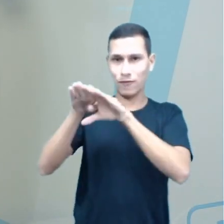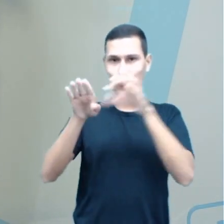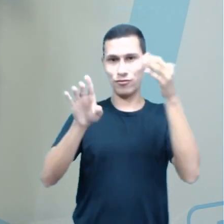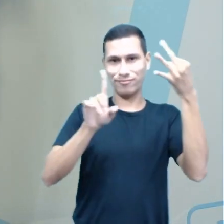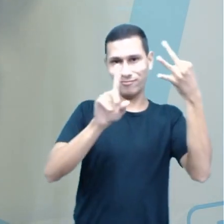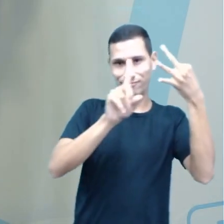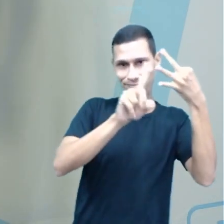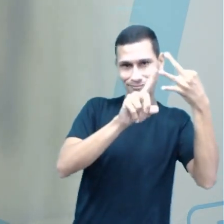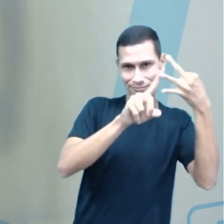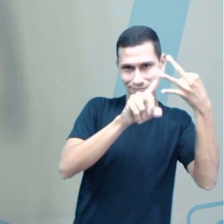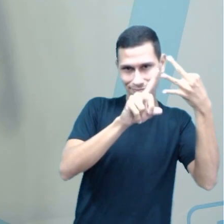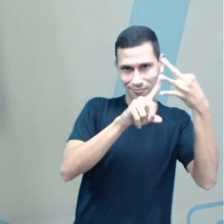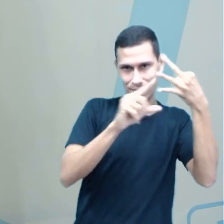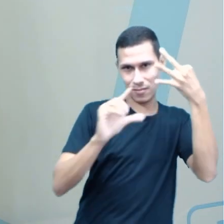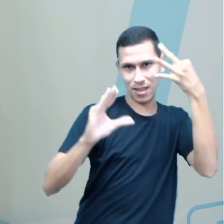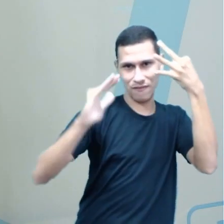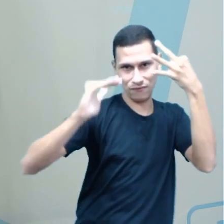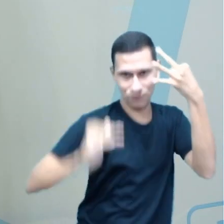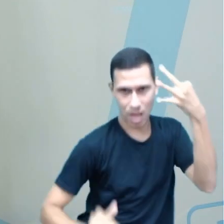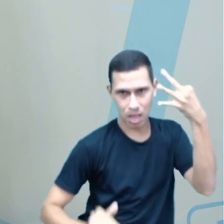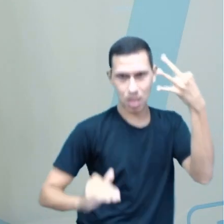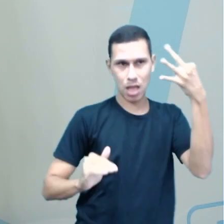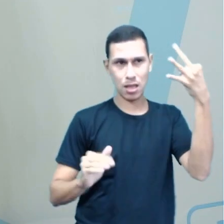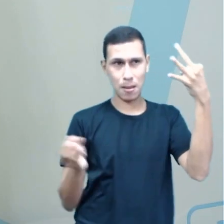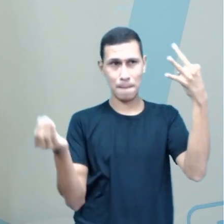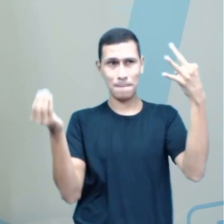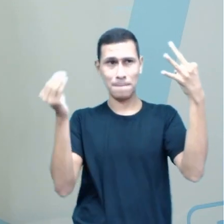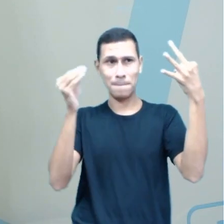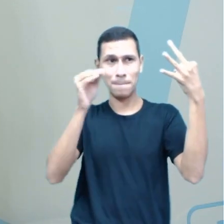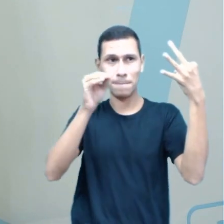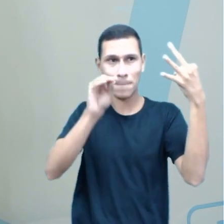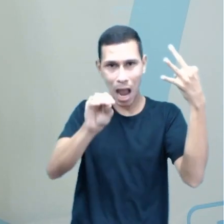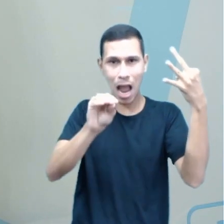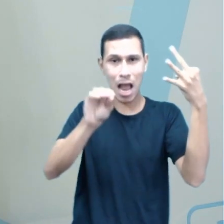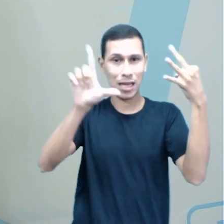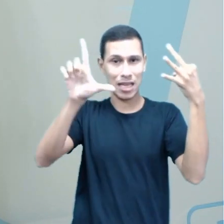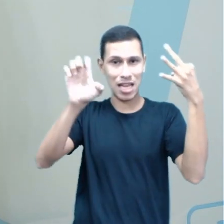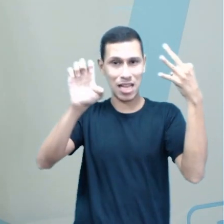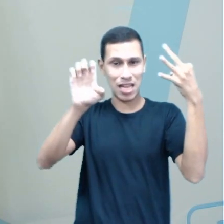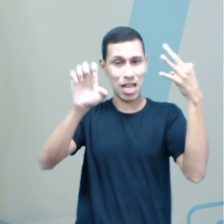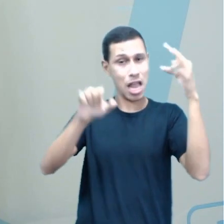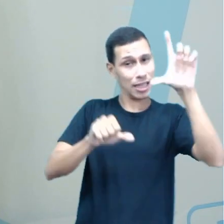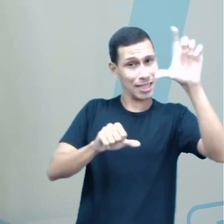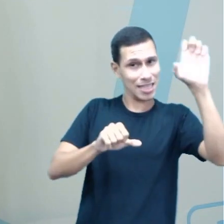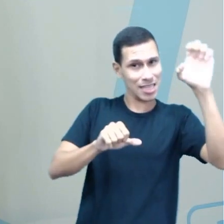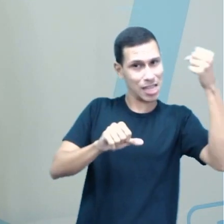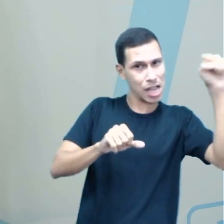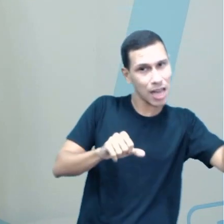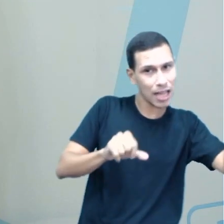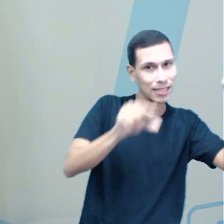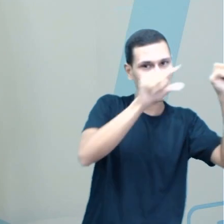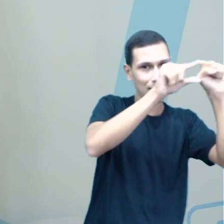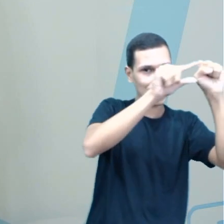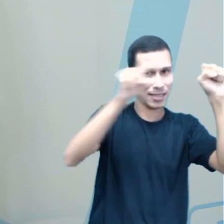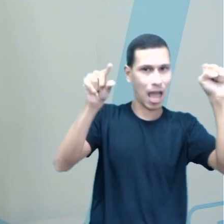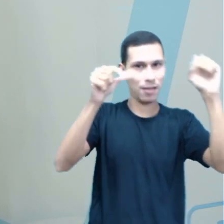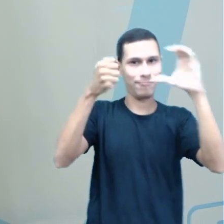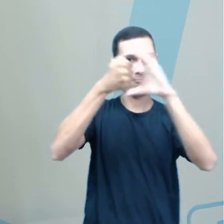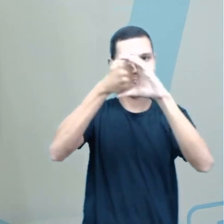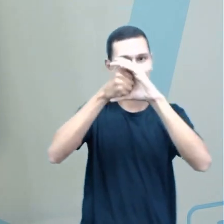fazer com o adjetivo? Vamos colocar less antes do adjetivo e then depois do adjetivo,